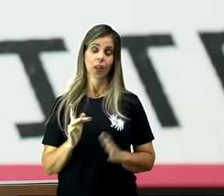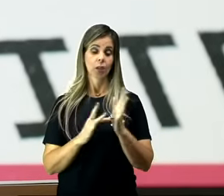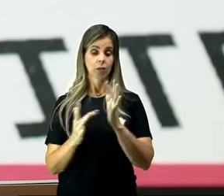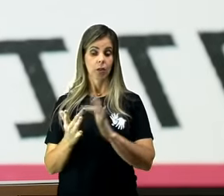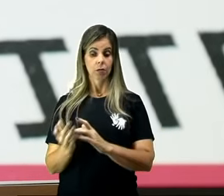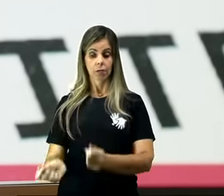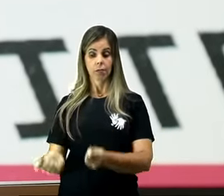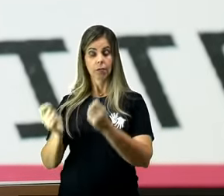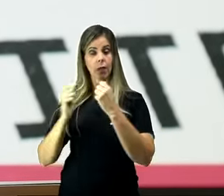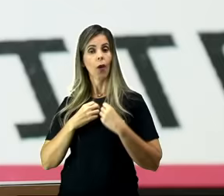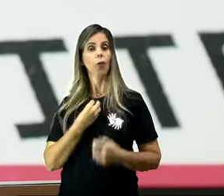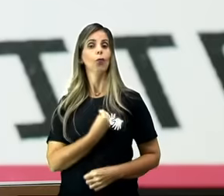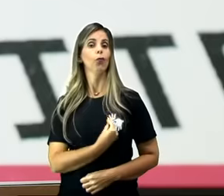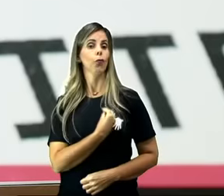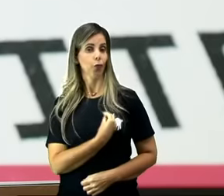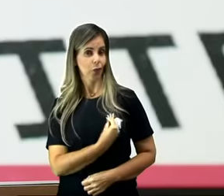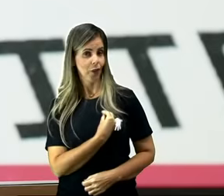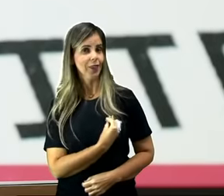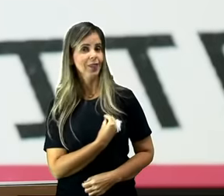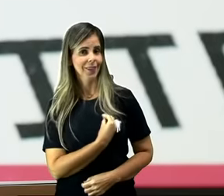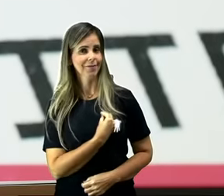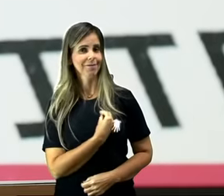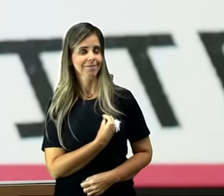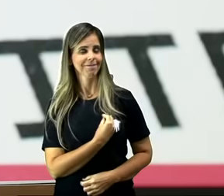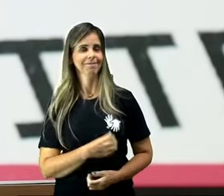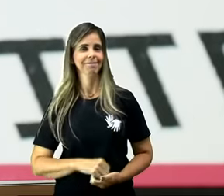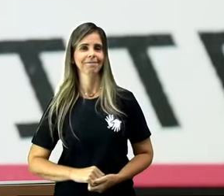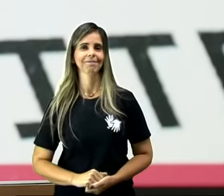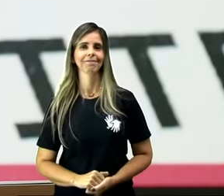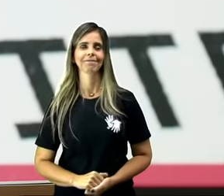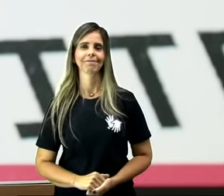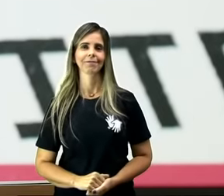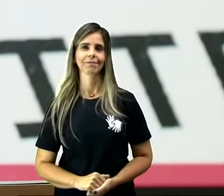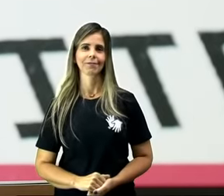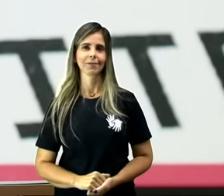Eu vou falar igual a Eliel, repita ou passo? Olha só.